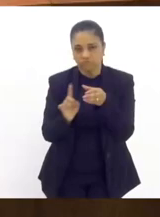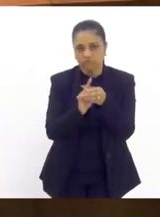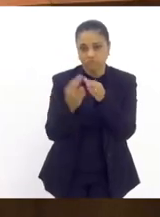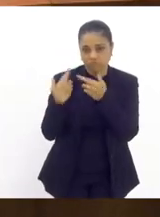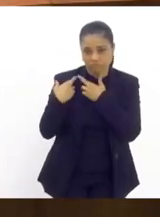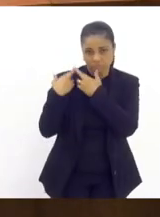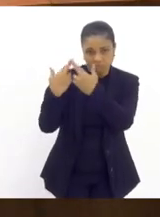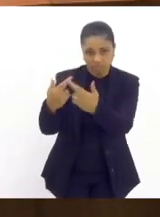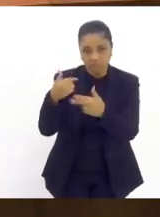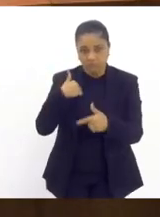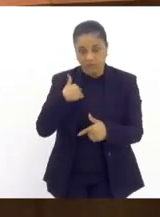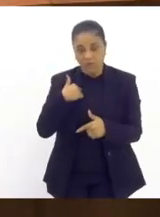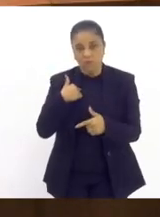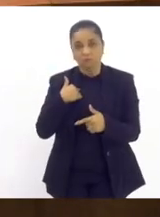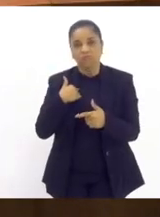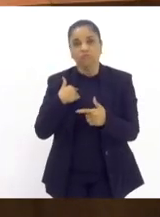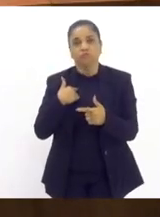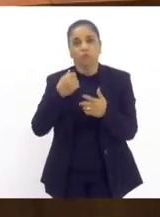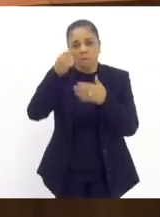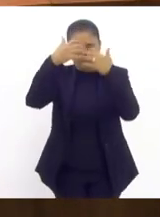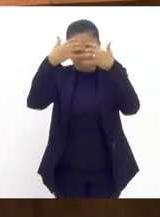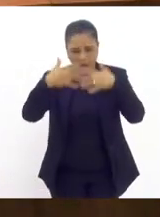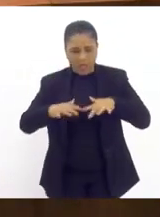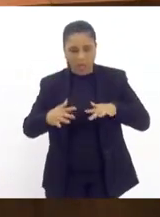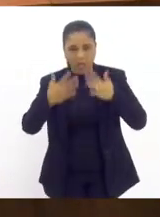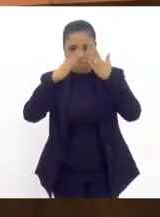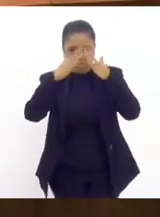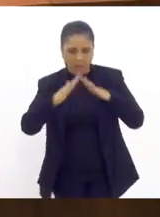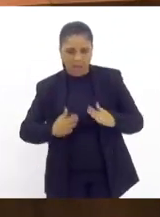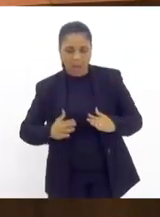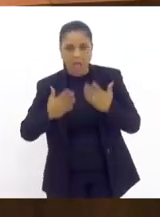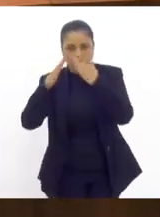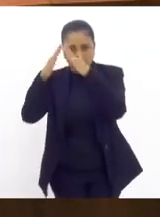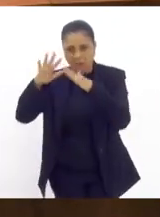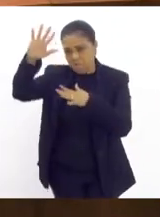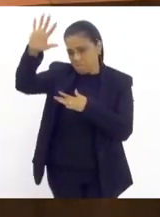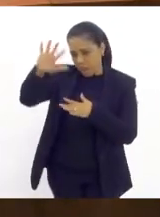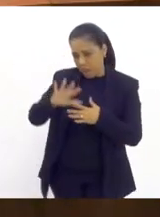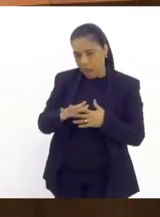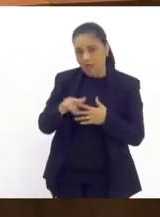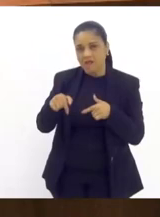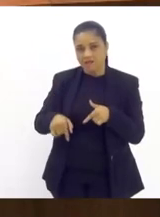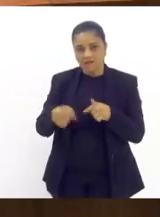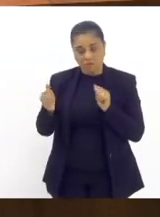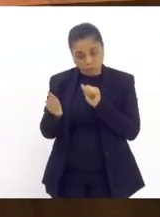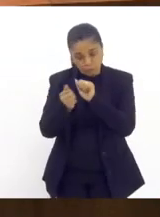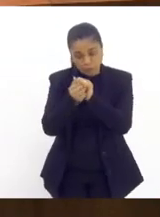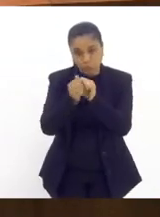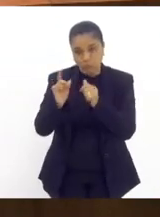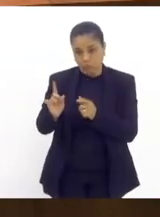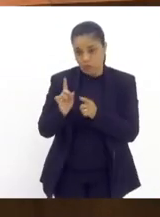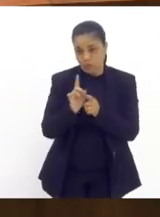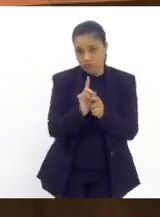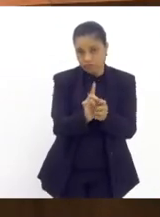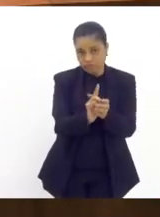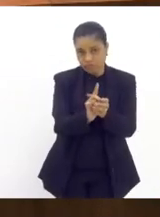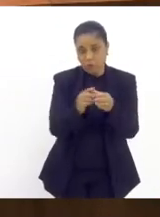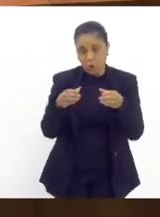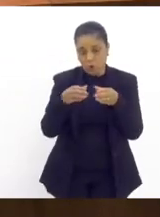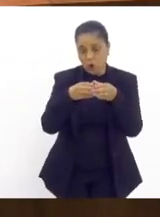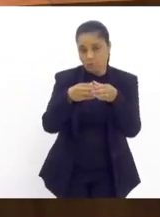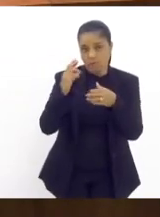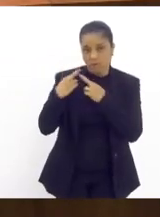da tragédia mas sobretudo como parlamentar dessa casa para que nós pudéssemos acompanhar quais